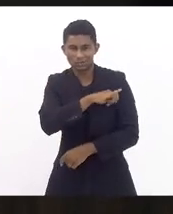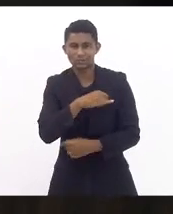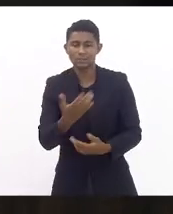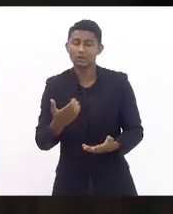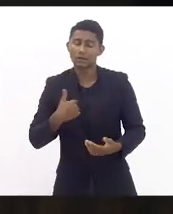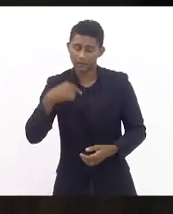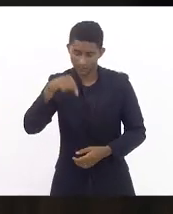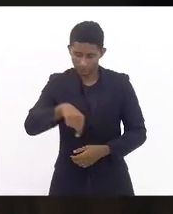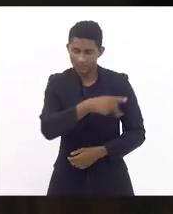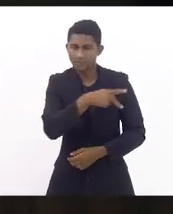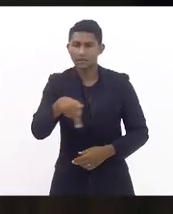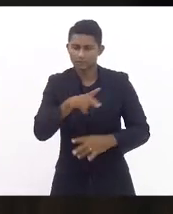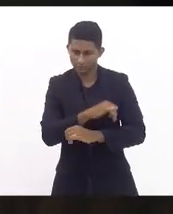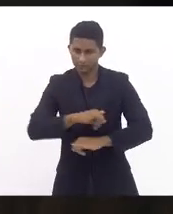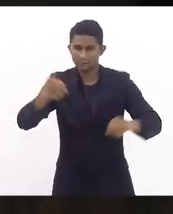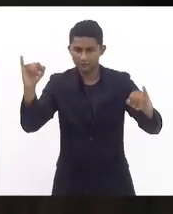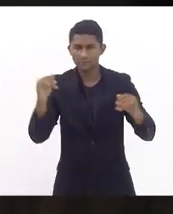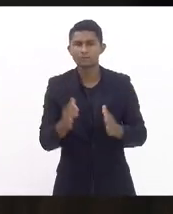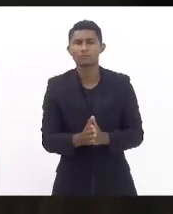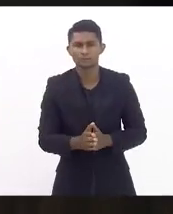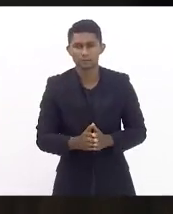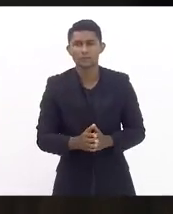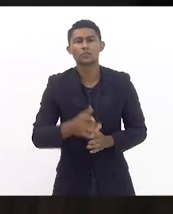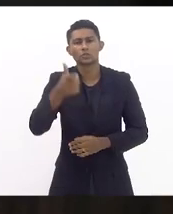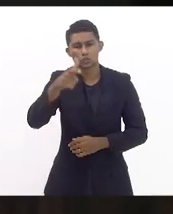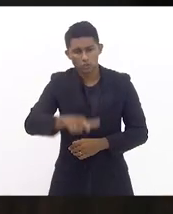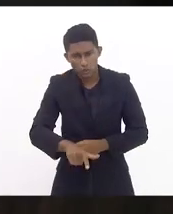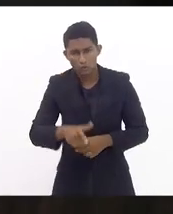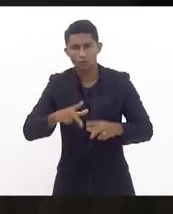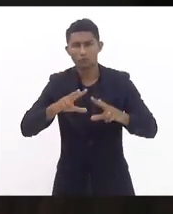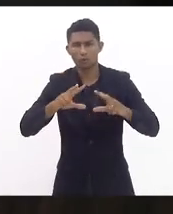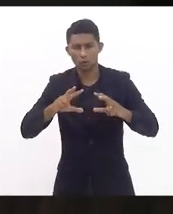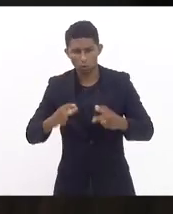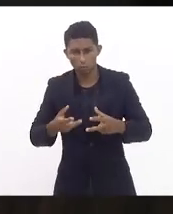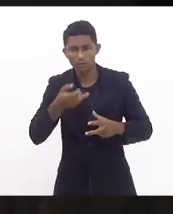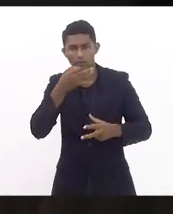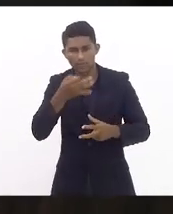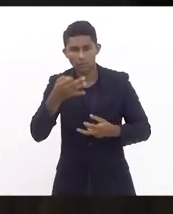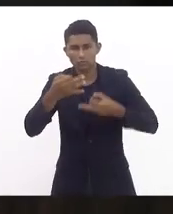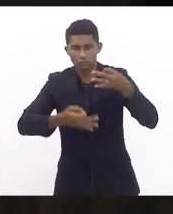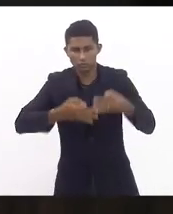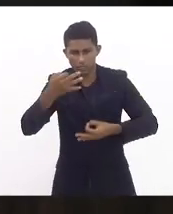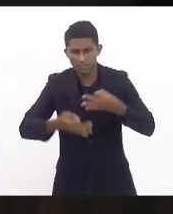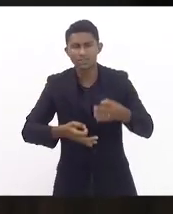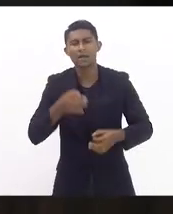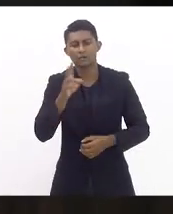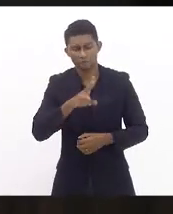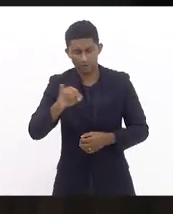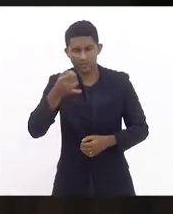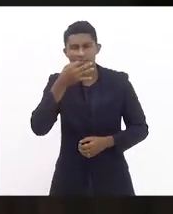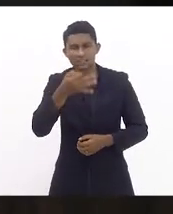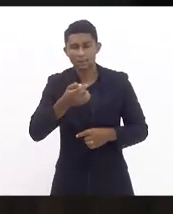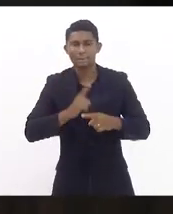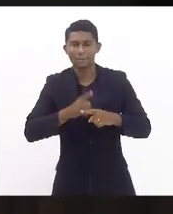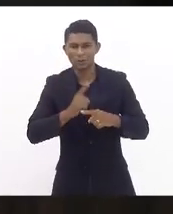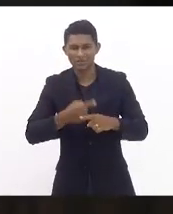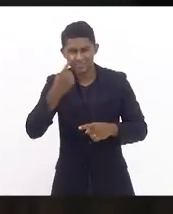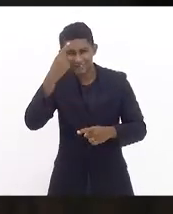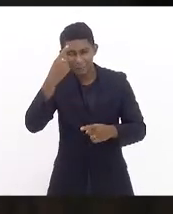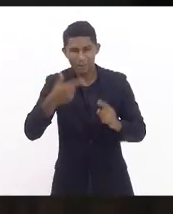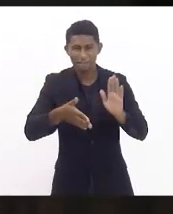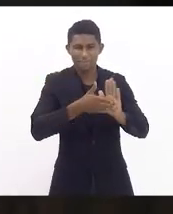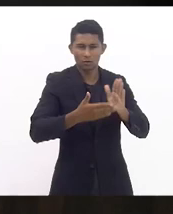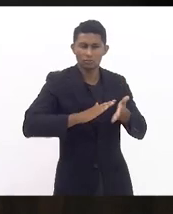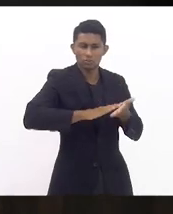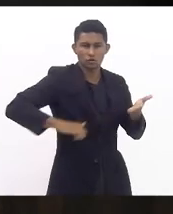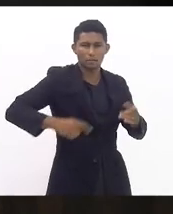os trabalhos à ordem, vou colher de novo o parecer da Comissão de Constituição e Justiça, porque ele saiu de pauta porque nós tínhamos